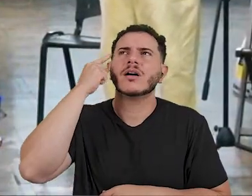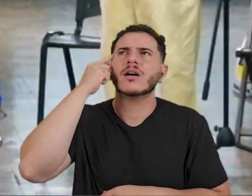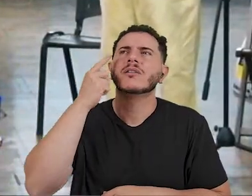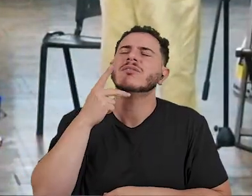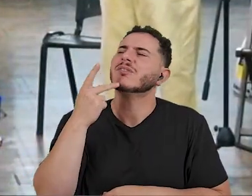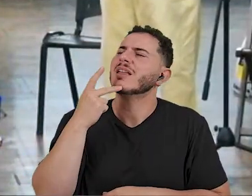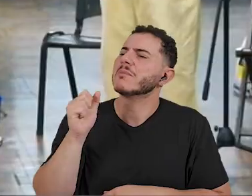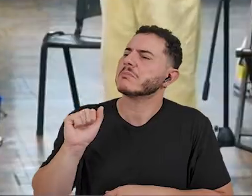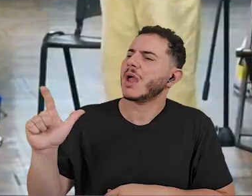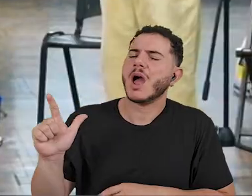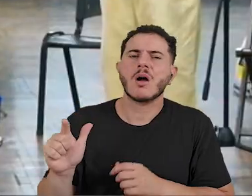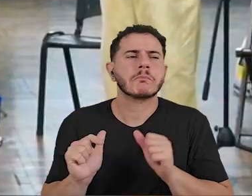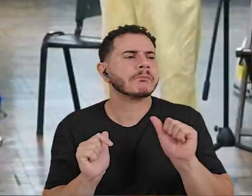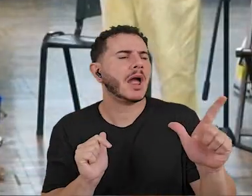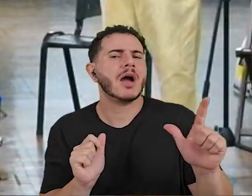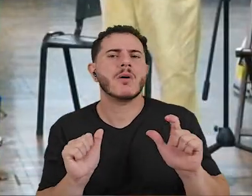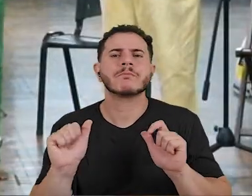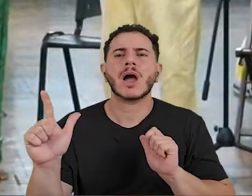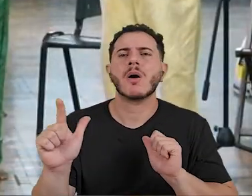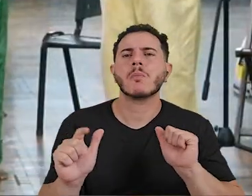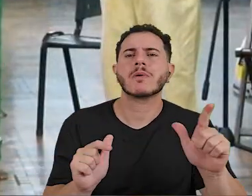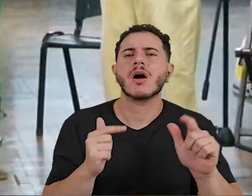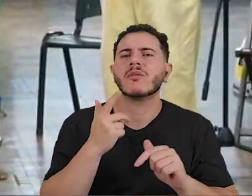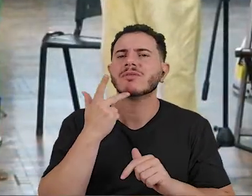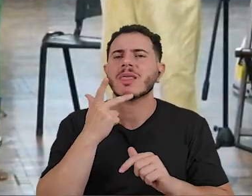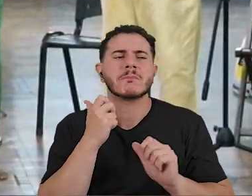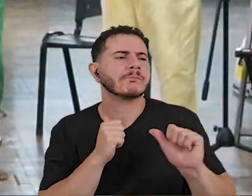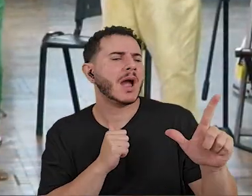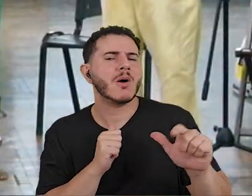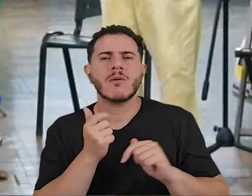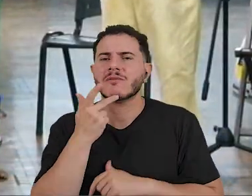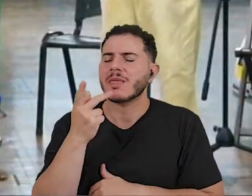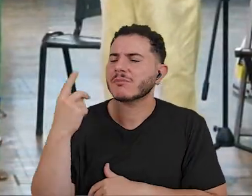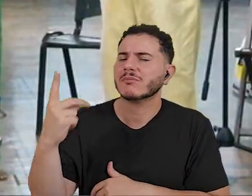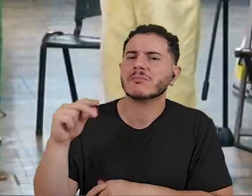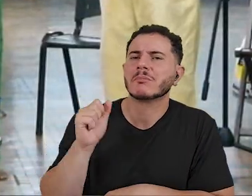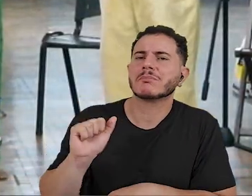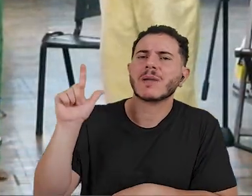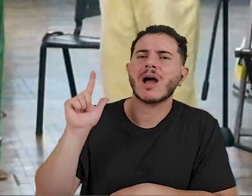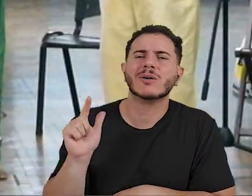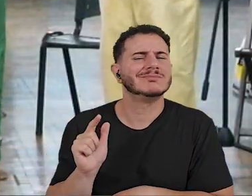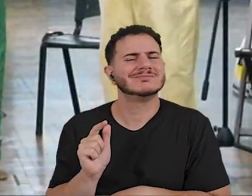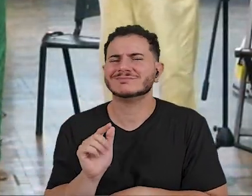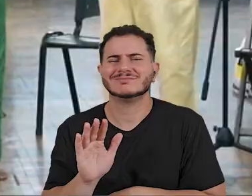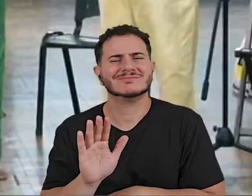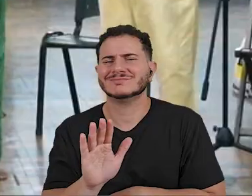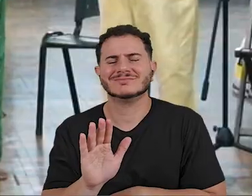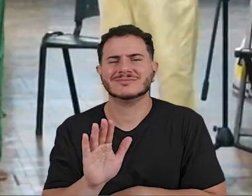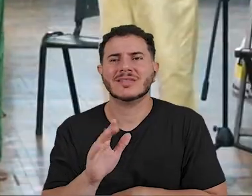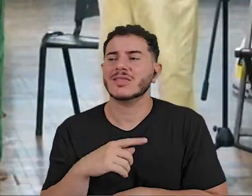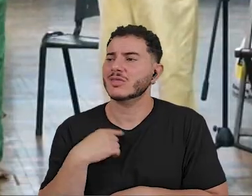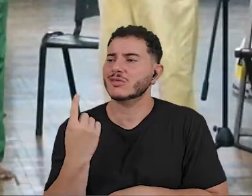ciclano. Não, gente. É porque a nossa sabedoria não fica nos bolsos.